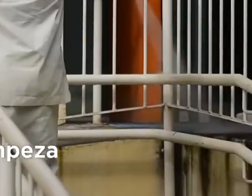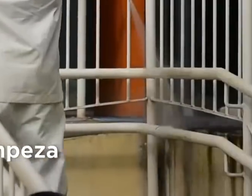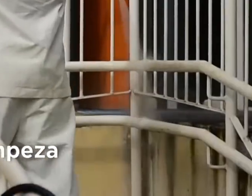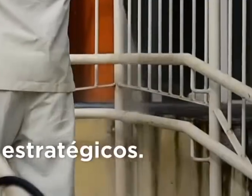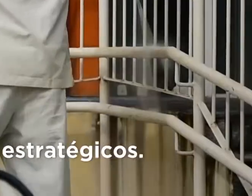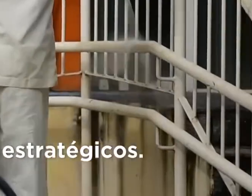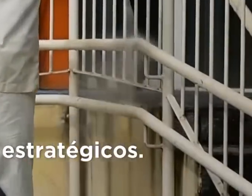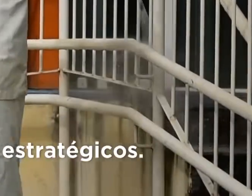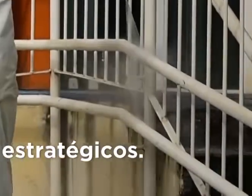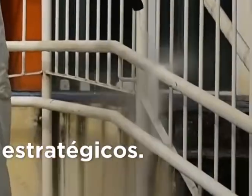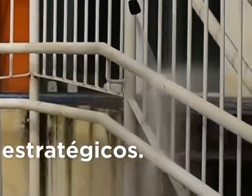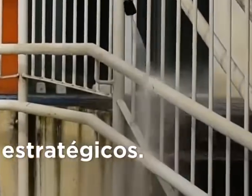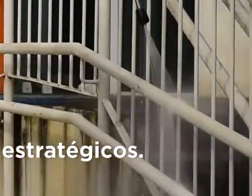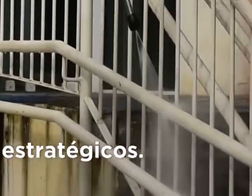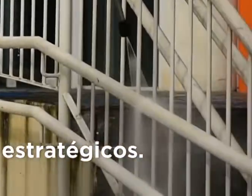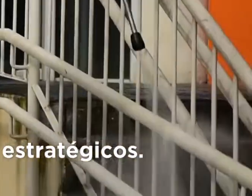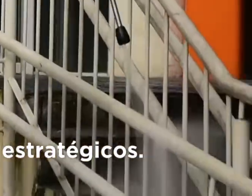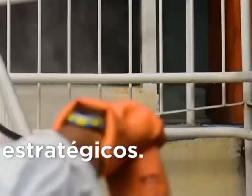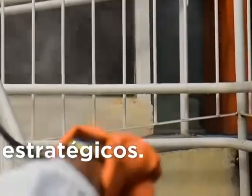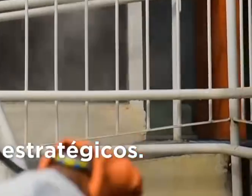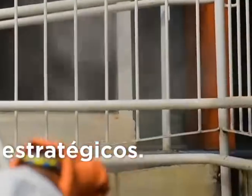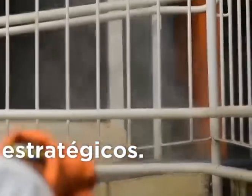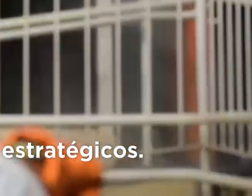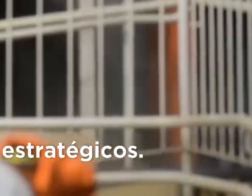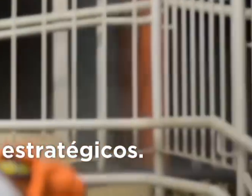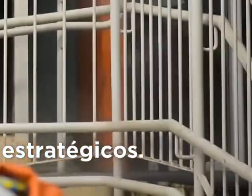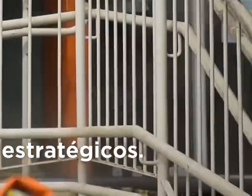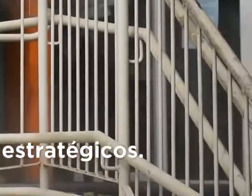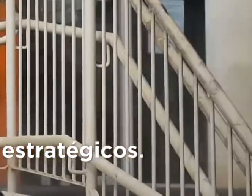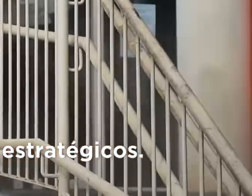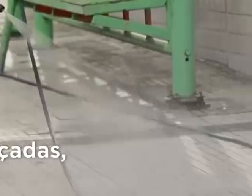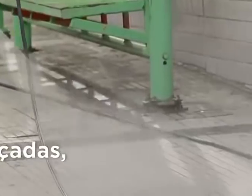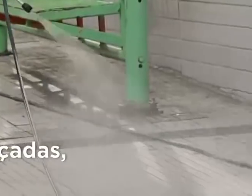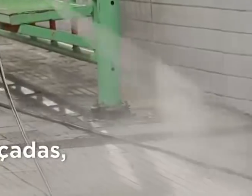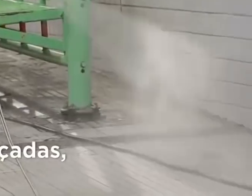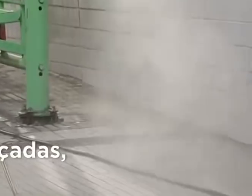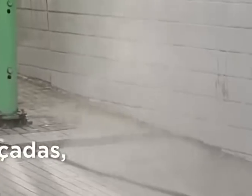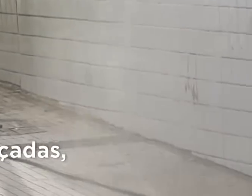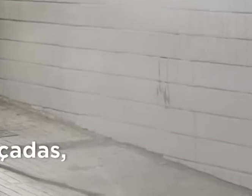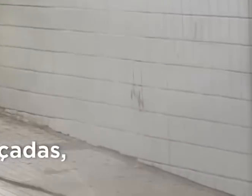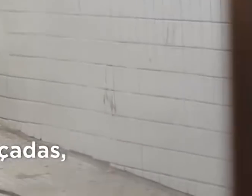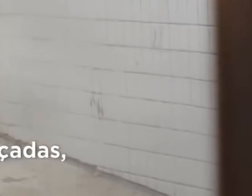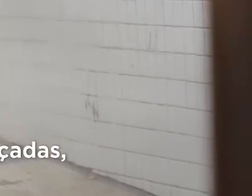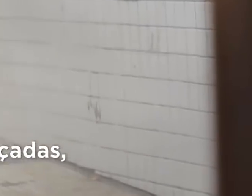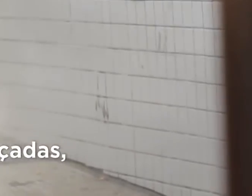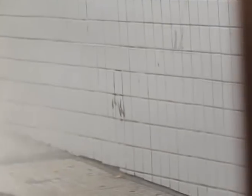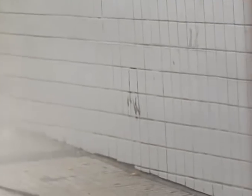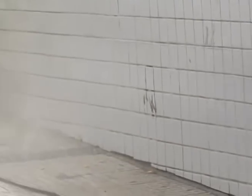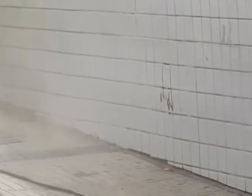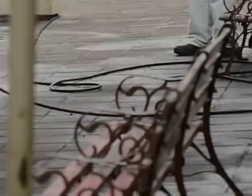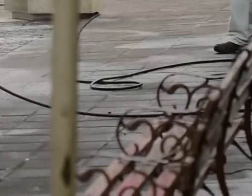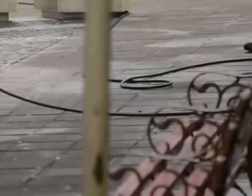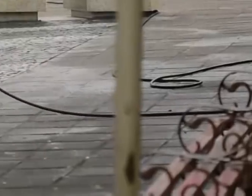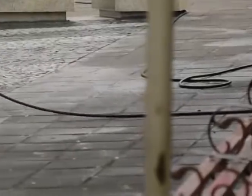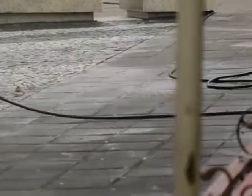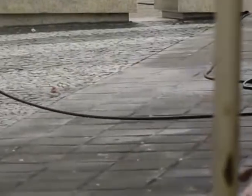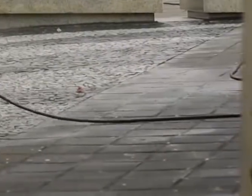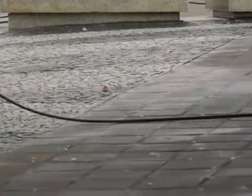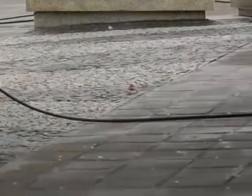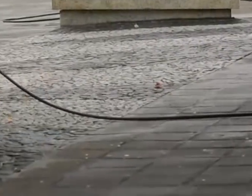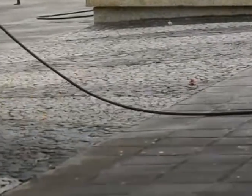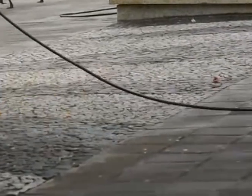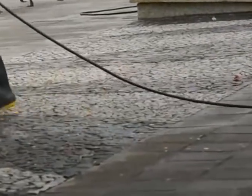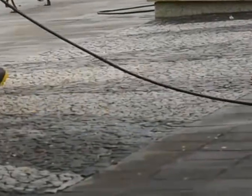agentes de limpeza realizam a desinfecção em locais estratégicos. A aplicação é feita nas calçadas, paredes, corrimões